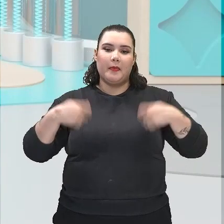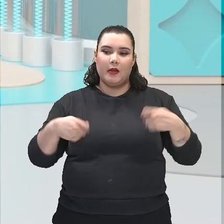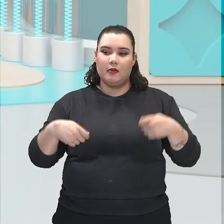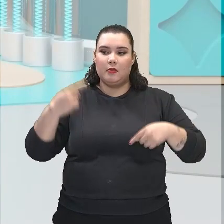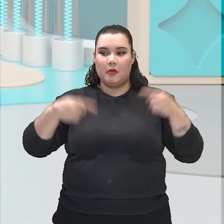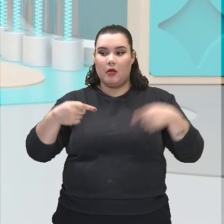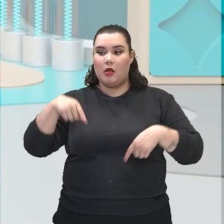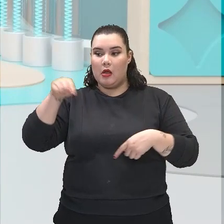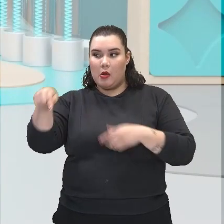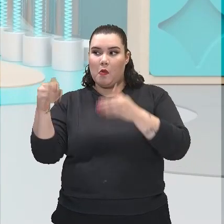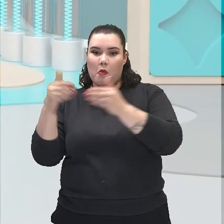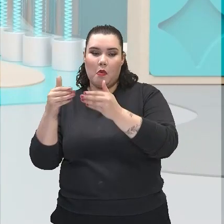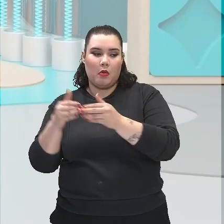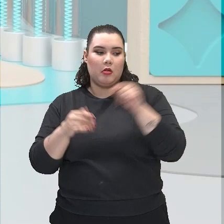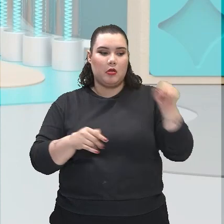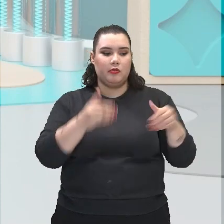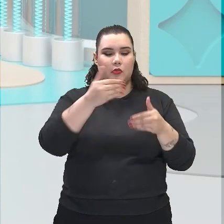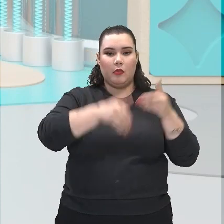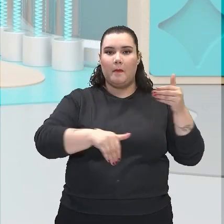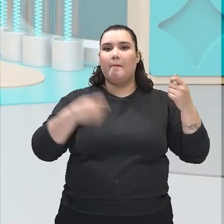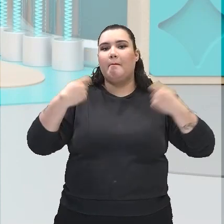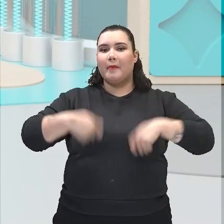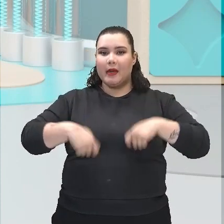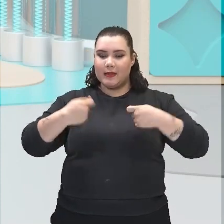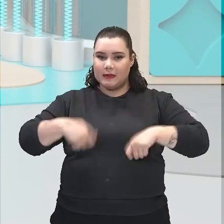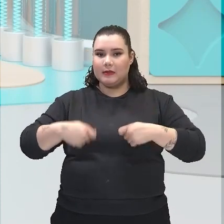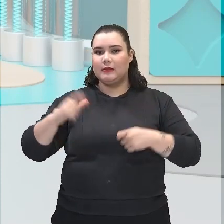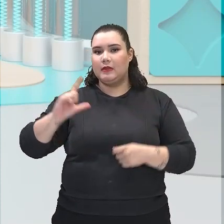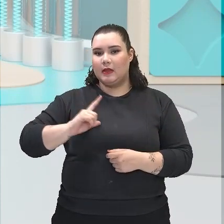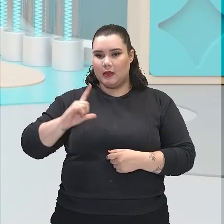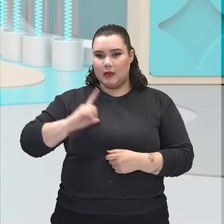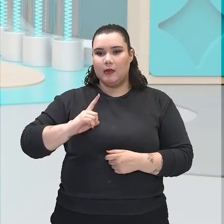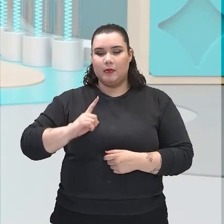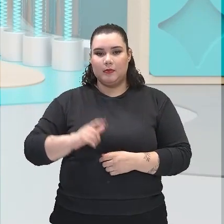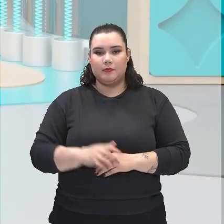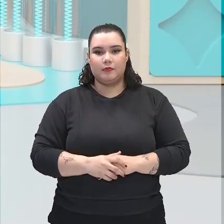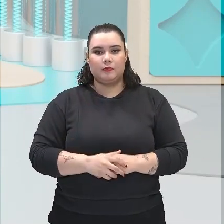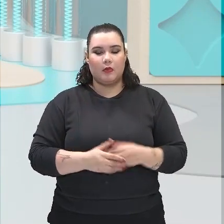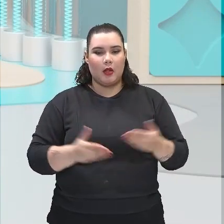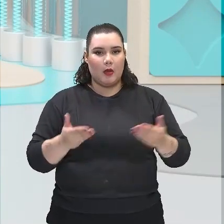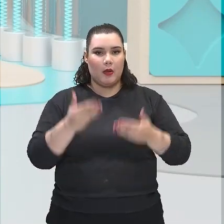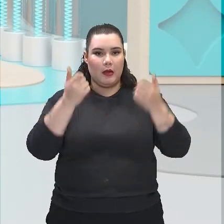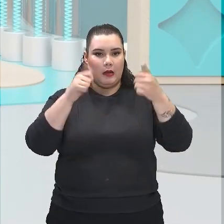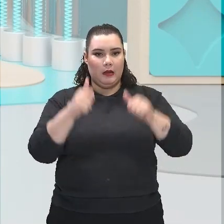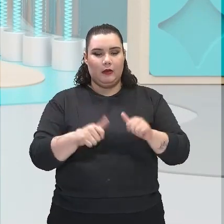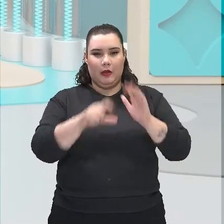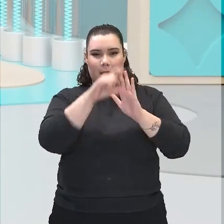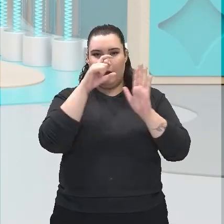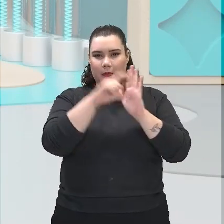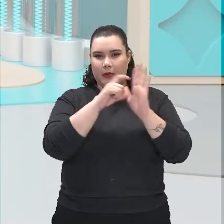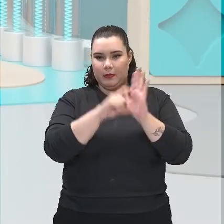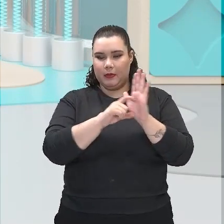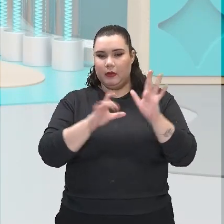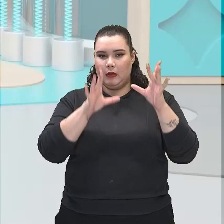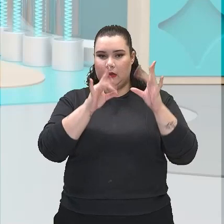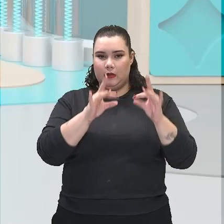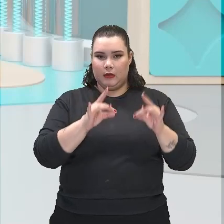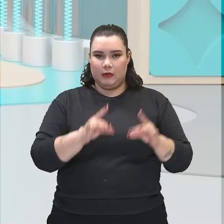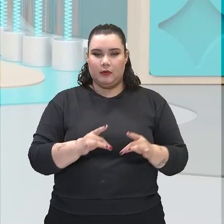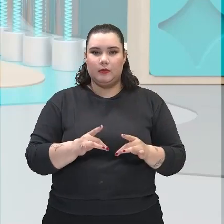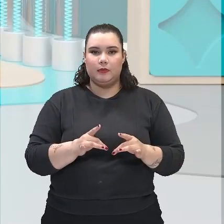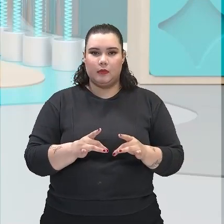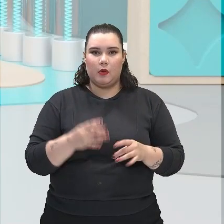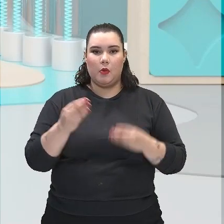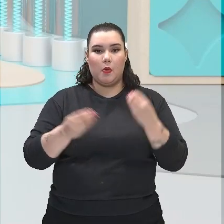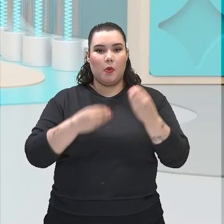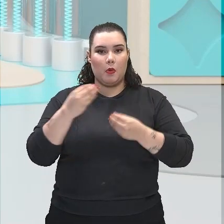pontos de vista diferentes, tem que ter pensamentos diferentes para que o debate ocorra. Vamos analisar em detalhes o roteiro, como o